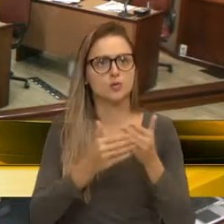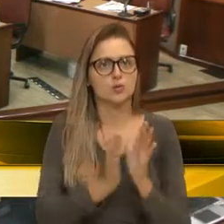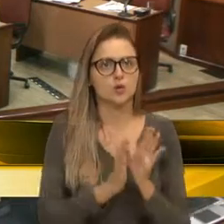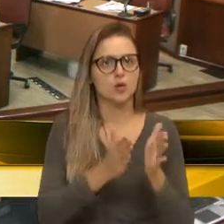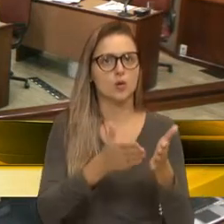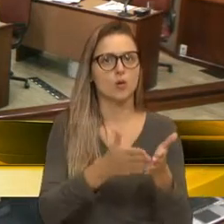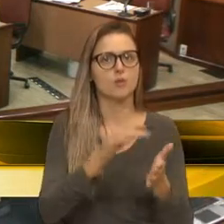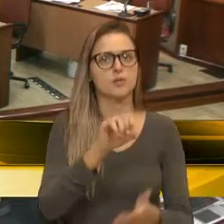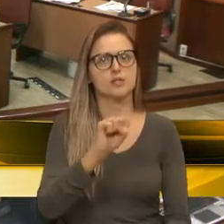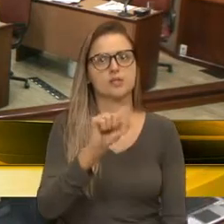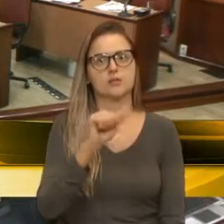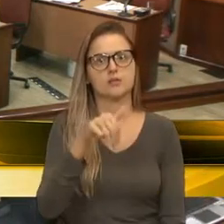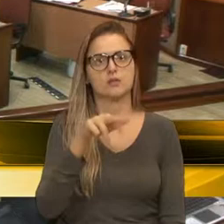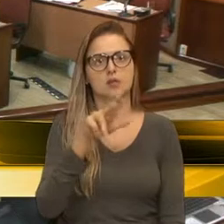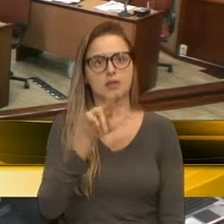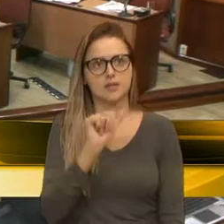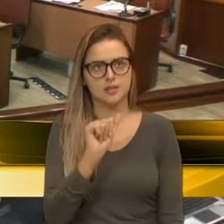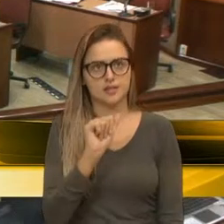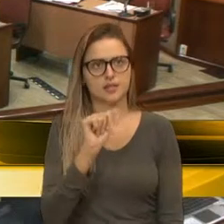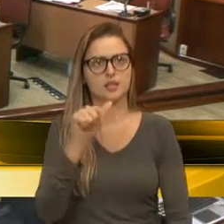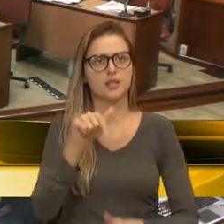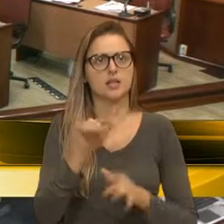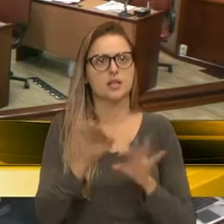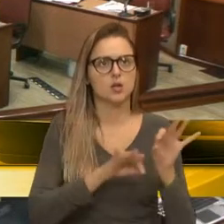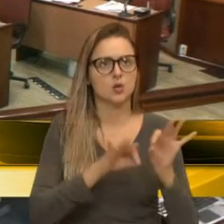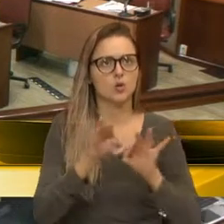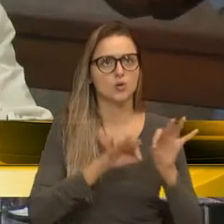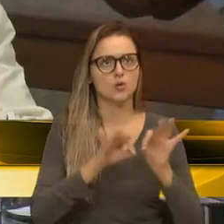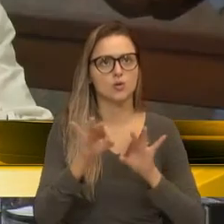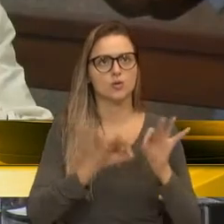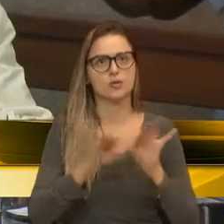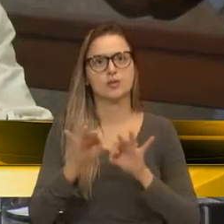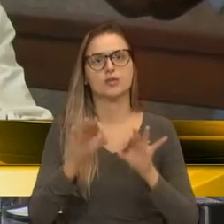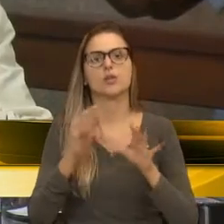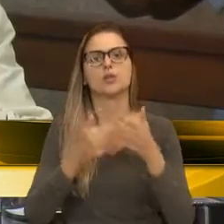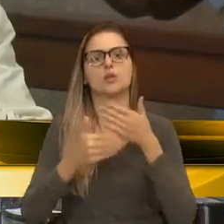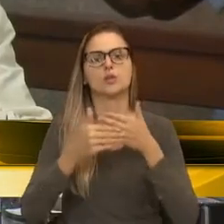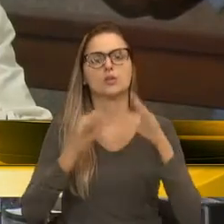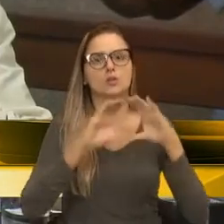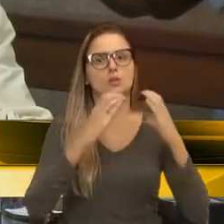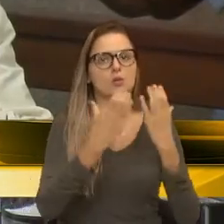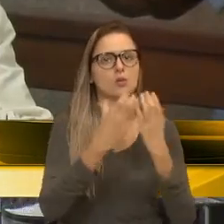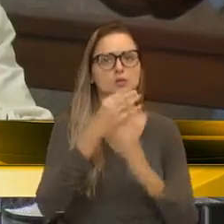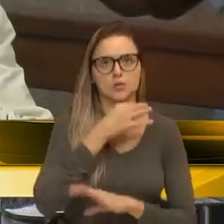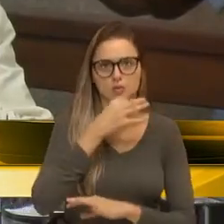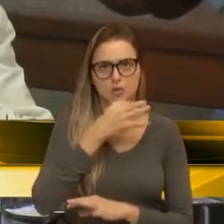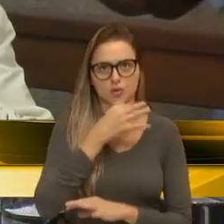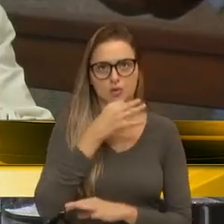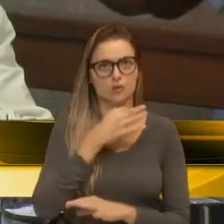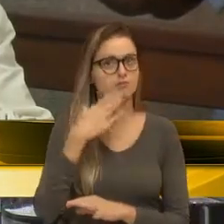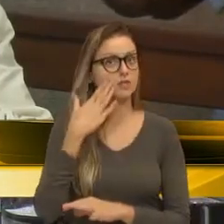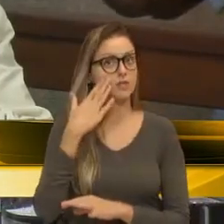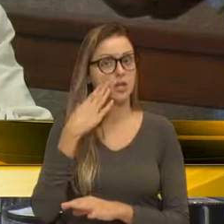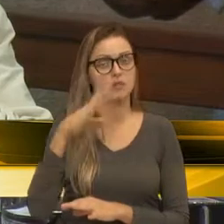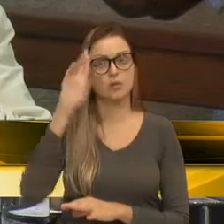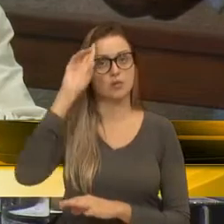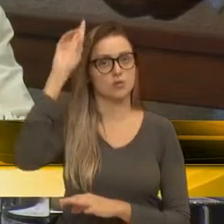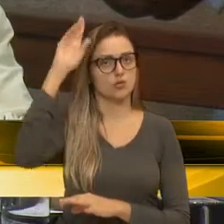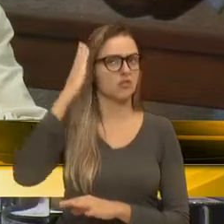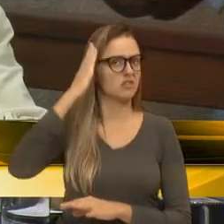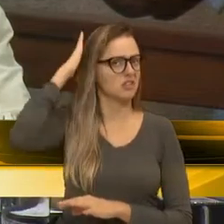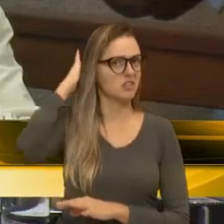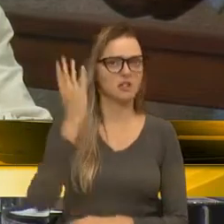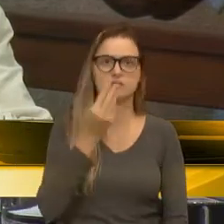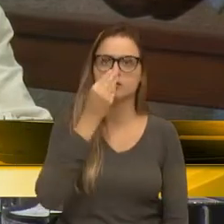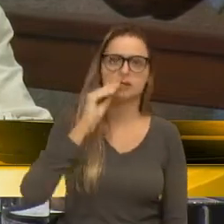da Sandra Randão. É importante que a comunidade de Caxias do Sul saiba que o prefeito está muito pouco se lixando